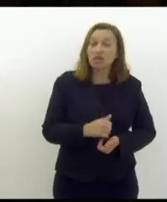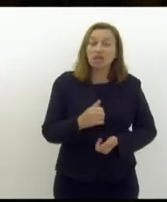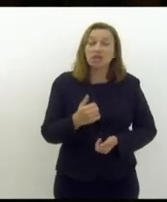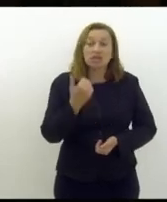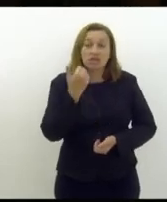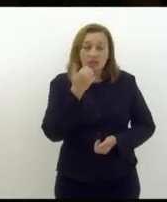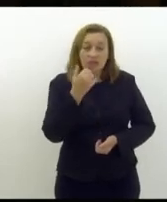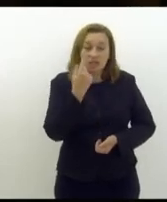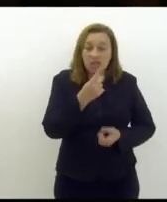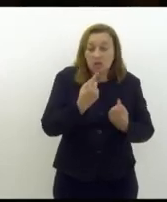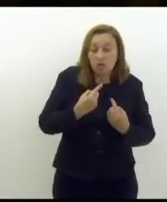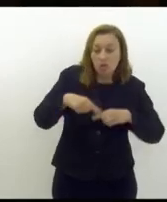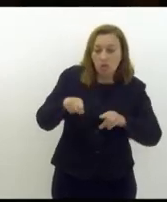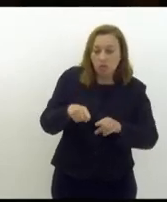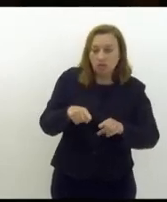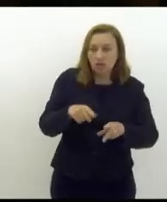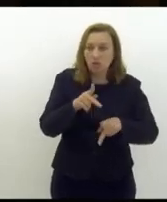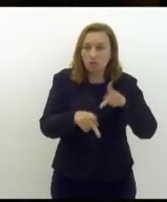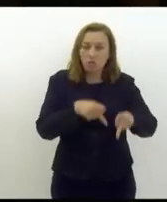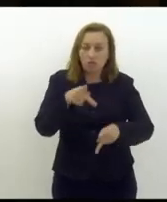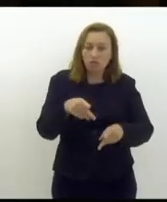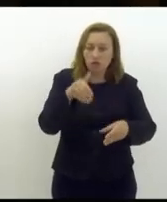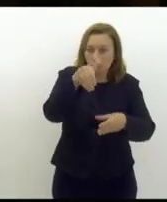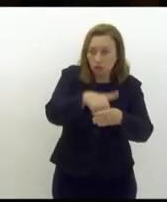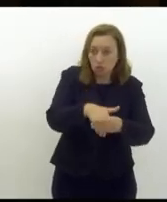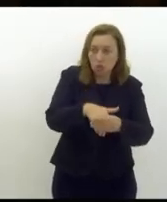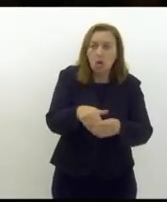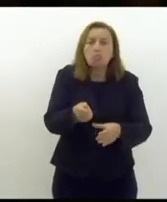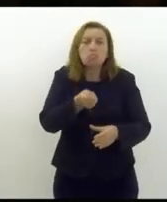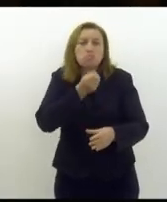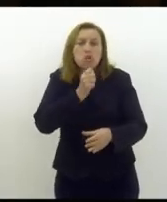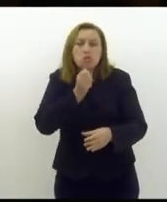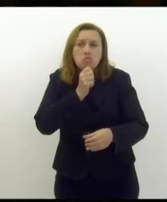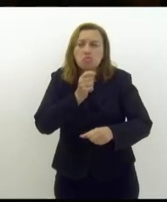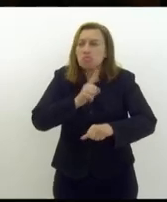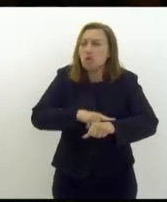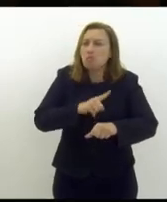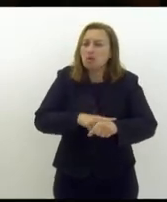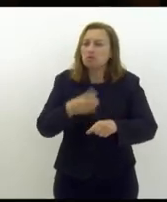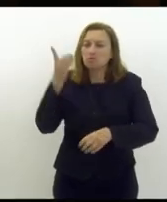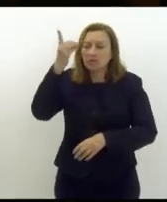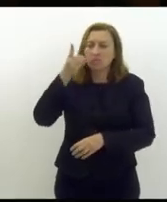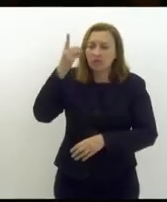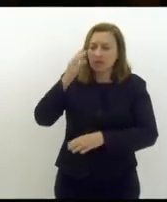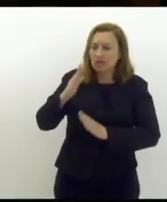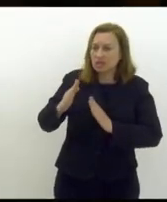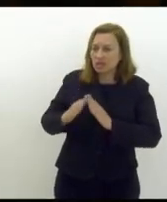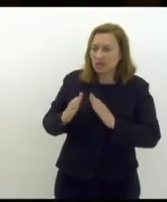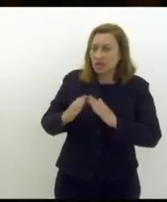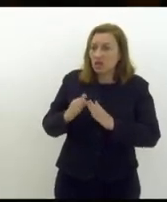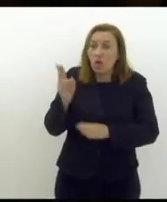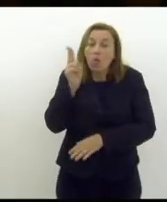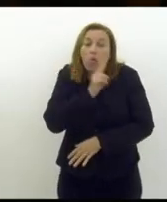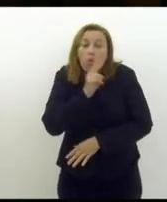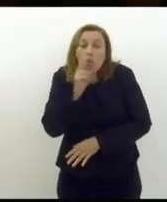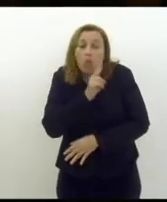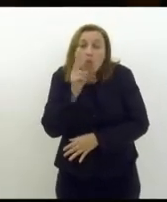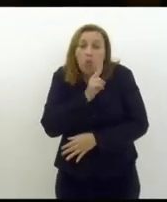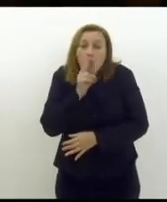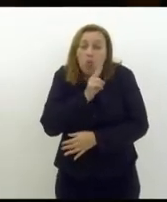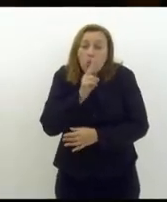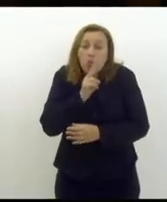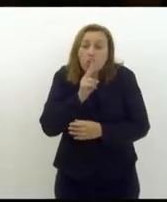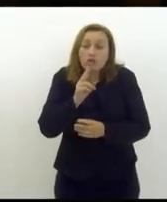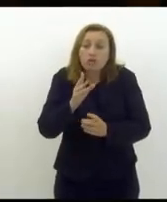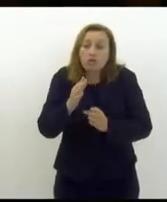Ele não esteve nenhum momento sequer como Deputado nessa casa foi correndo para os braços do